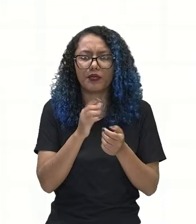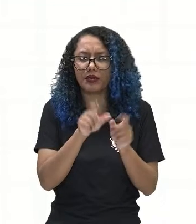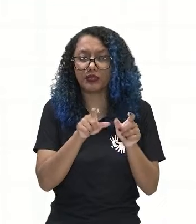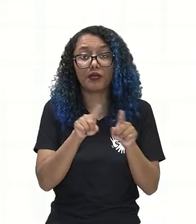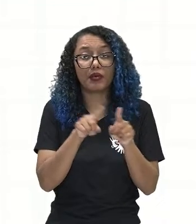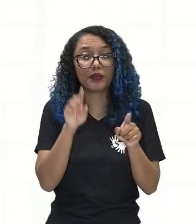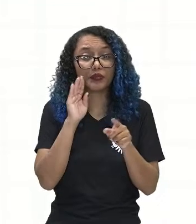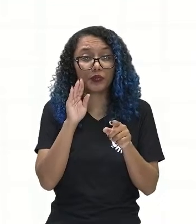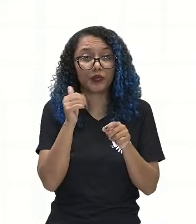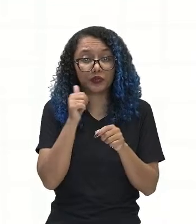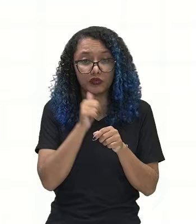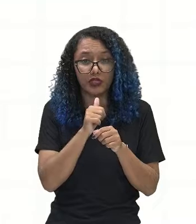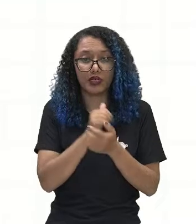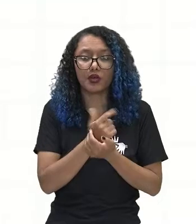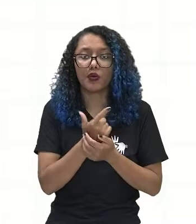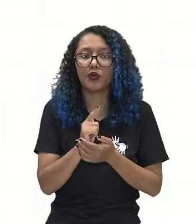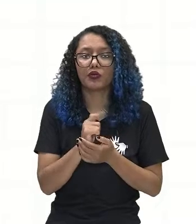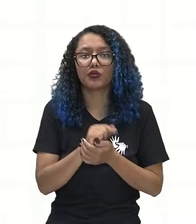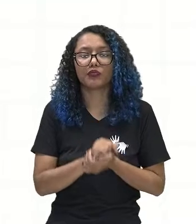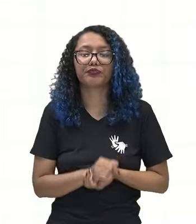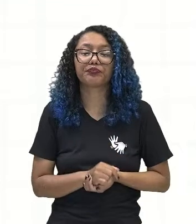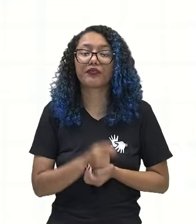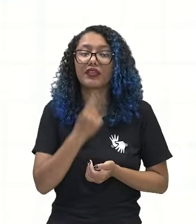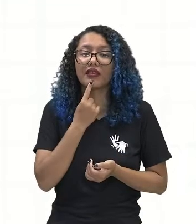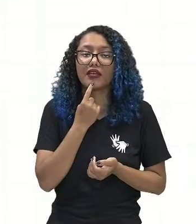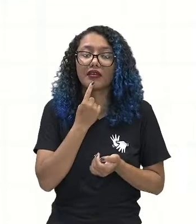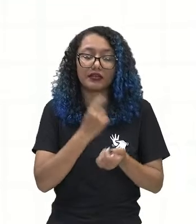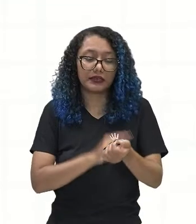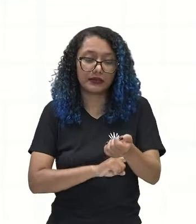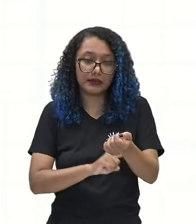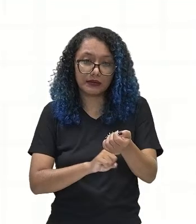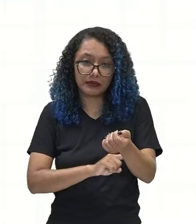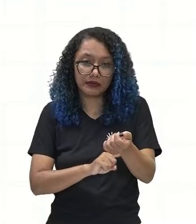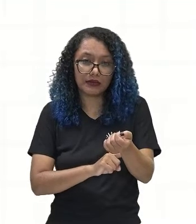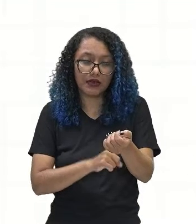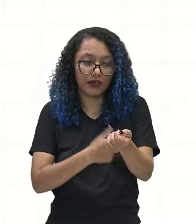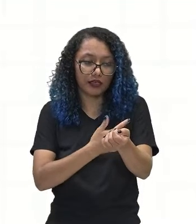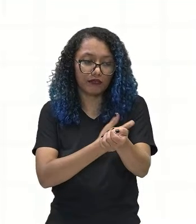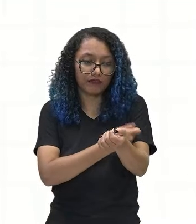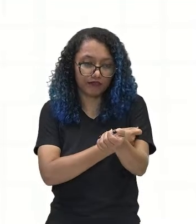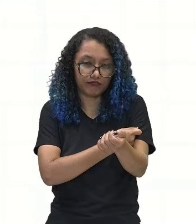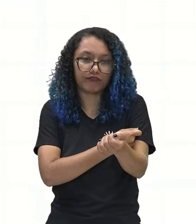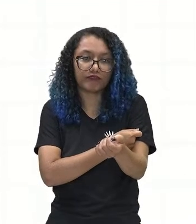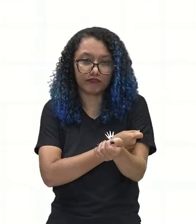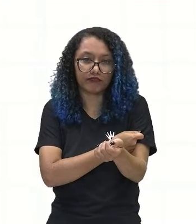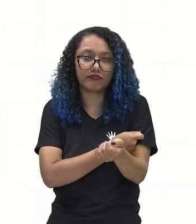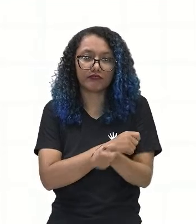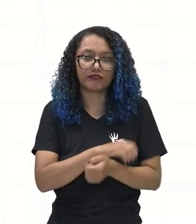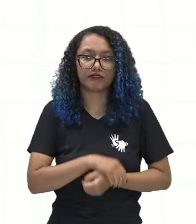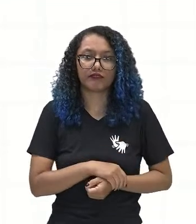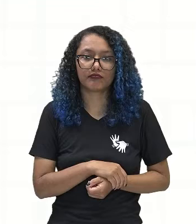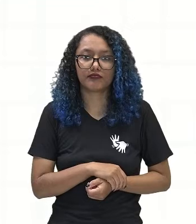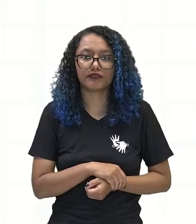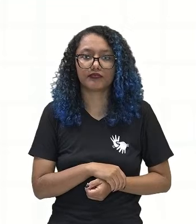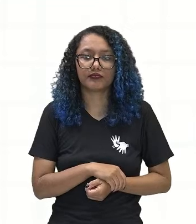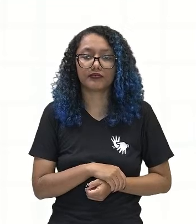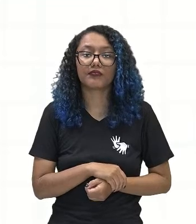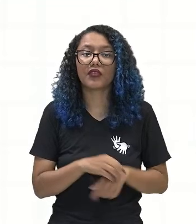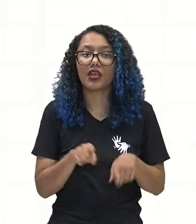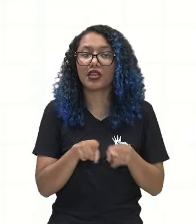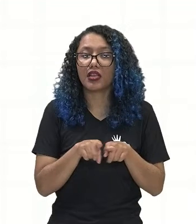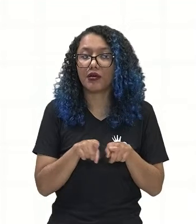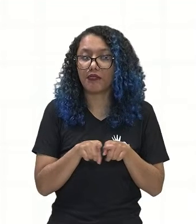Doe sangue, doe vida. Aqui um outro exemplo de propaganda numa campanha de utilidade pública da área